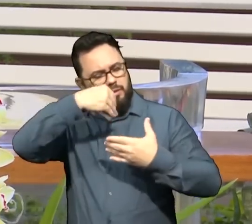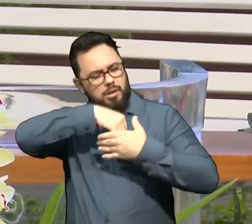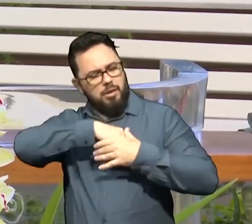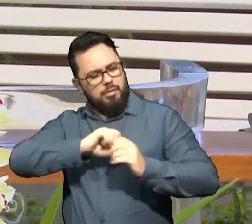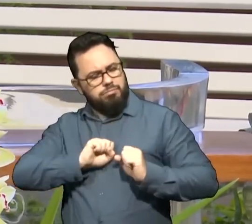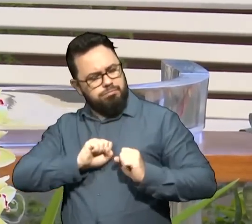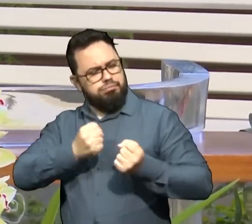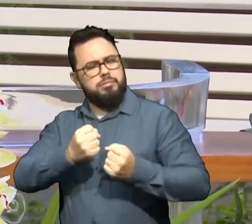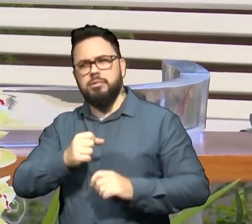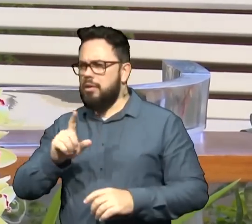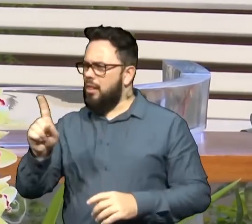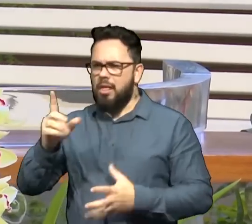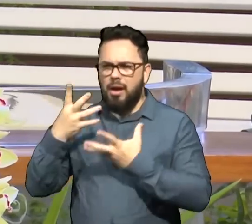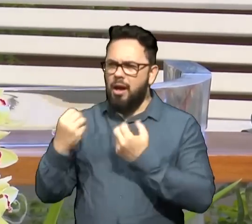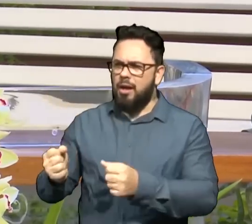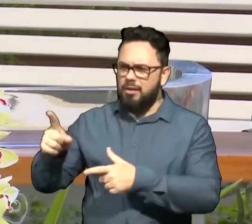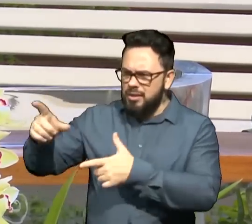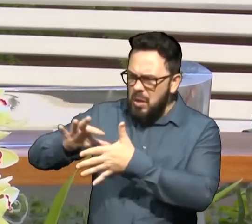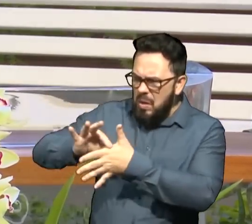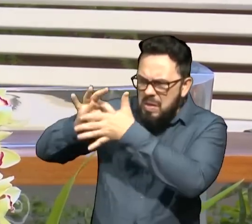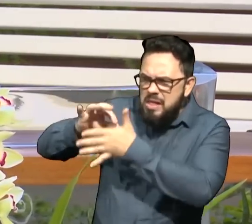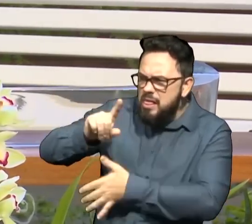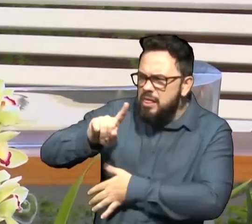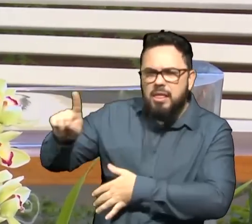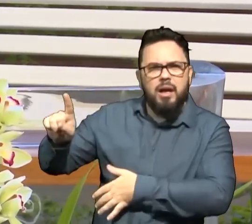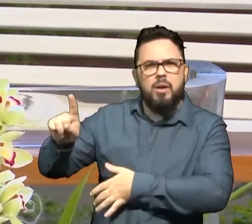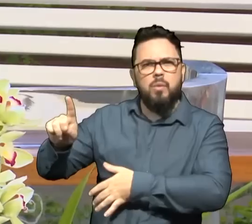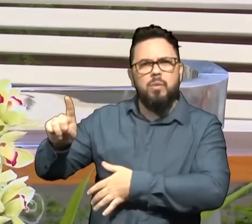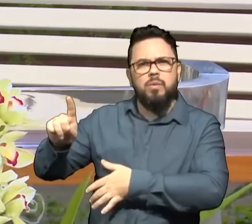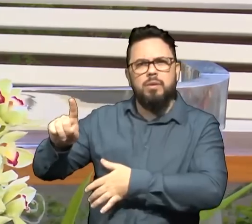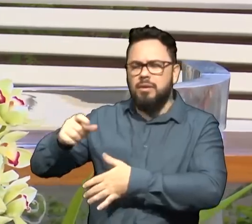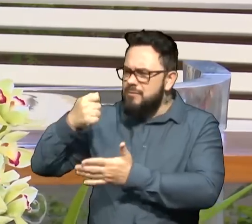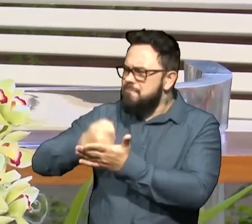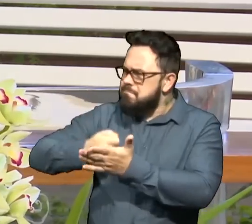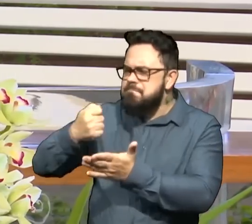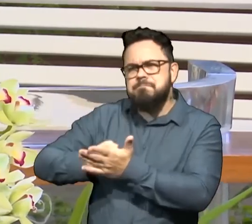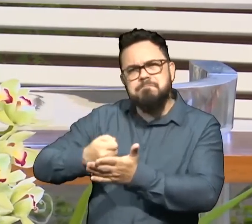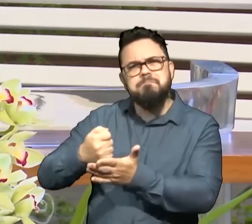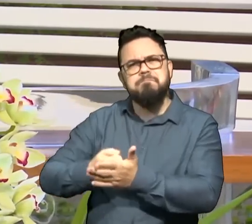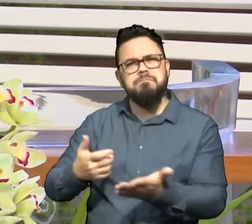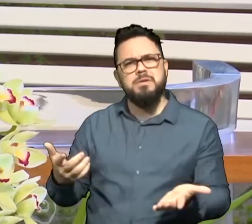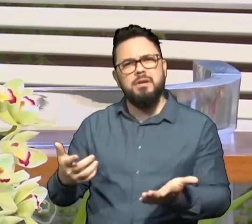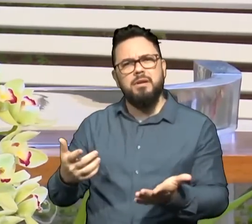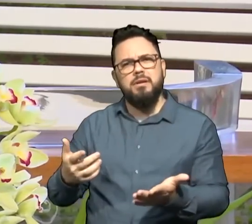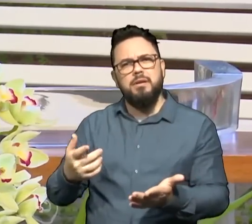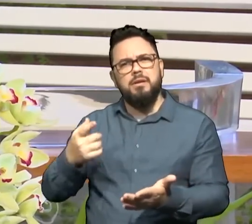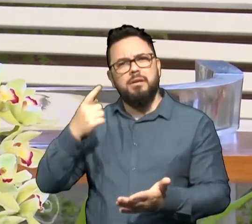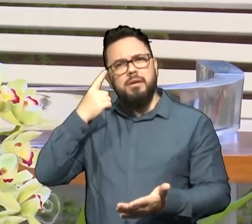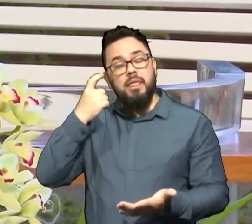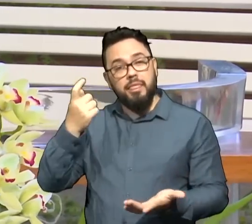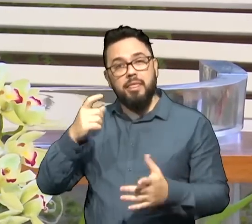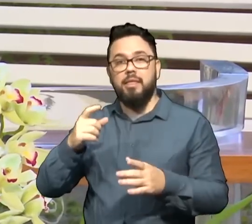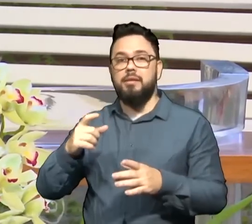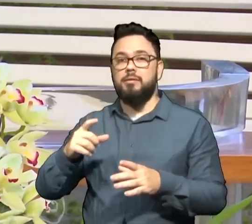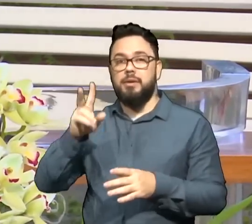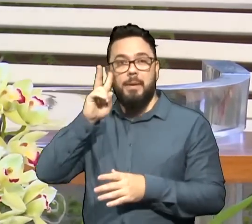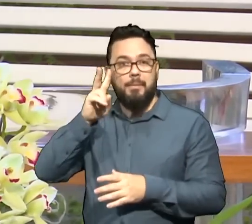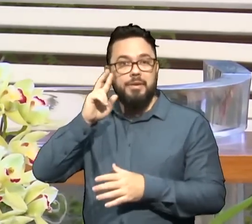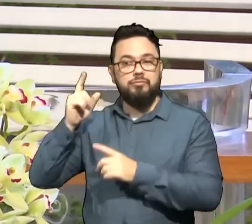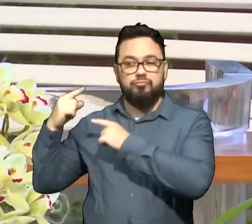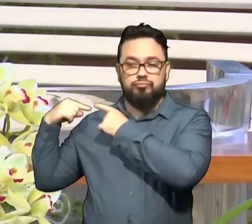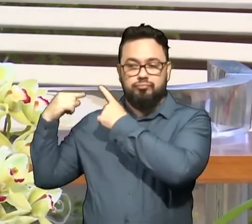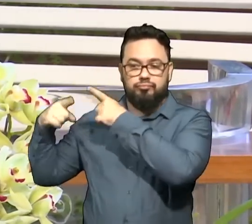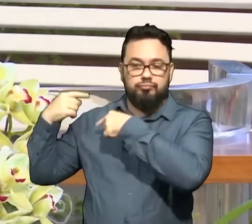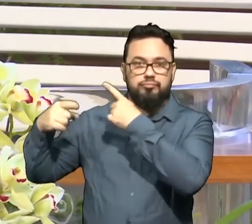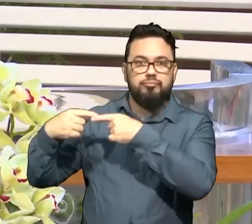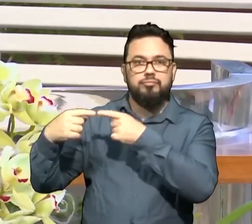assim não não vamos aceitar o Imperador ele bateu o pé e até segundo a tradição isso não está na Bíblia mas nós temos uma tradição